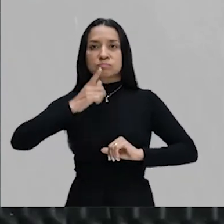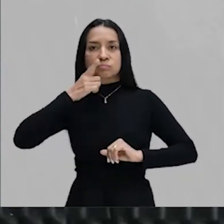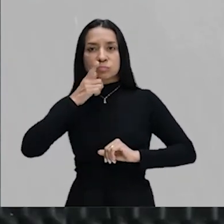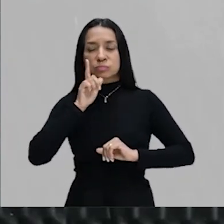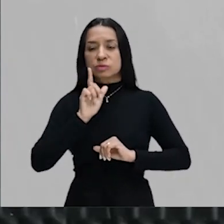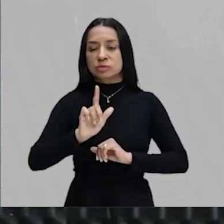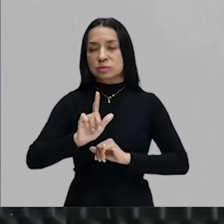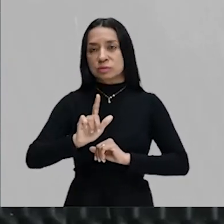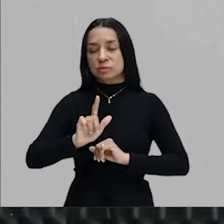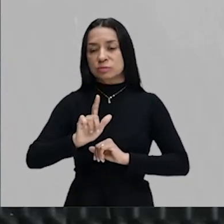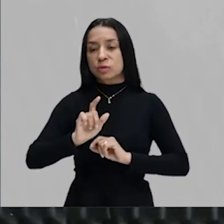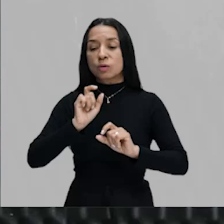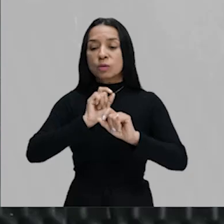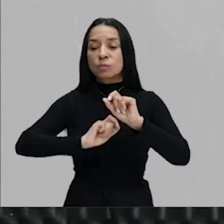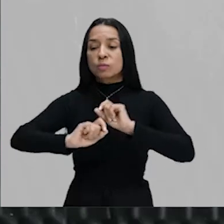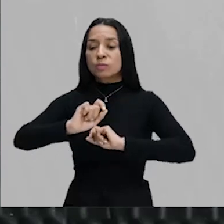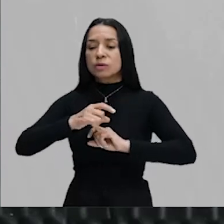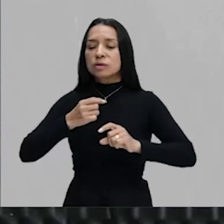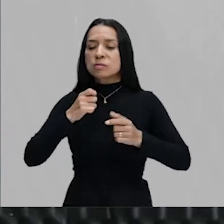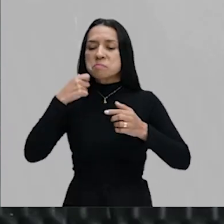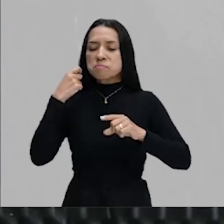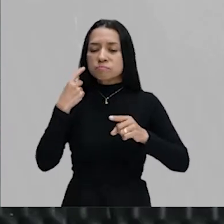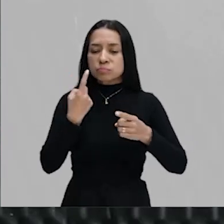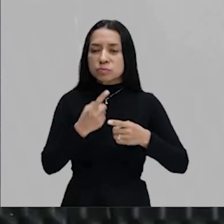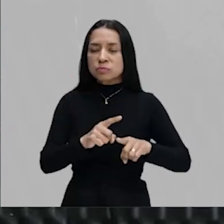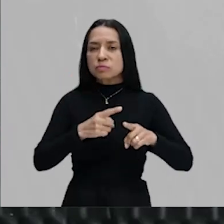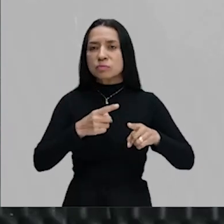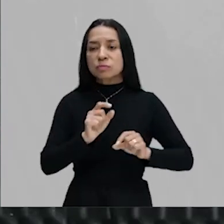provocando, evidentemente, o